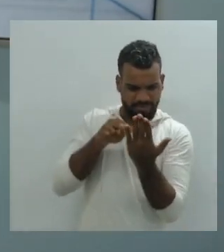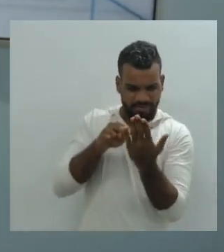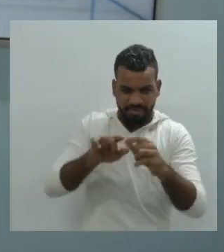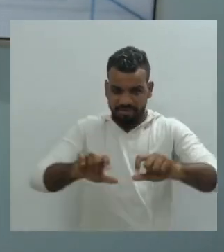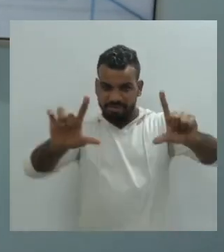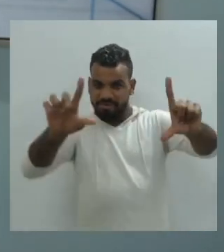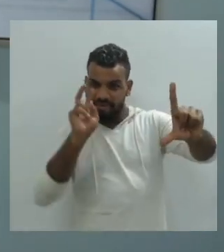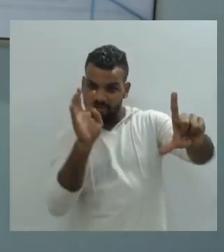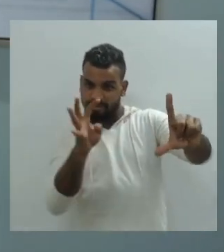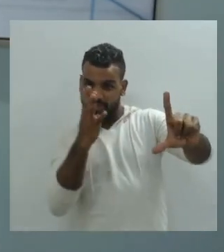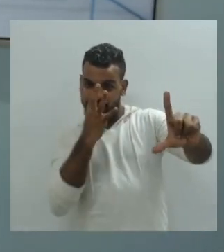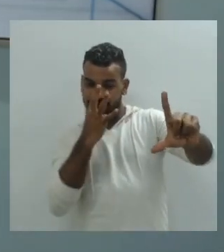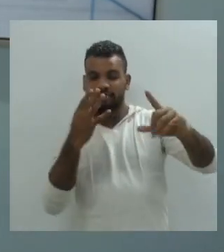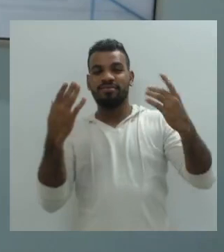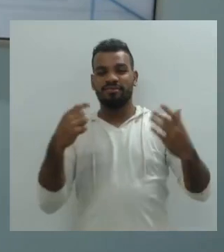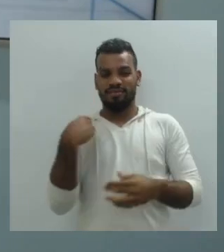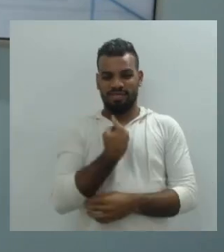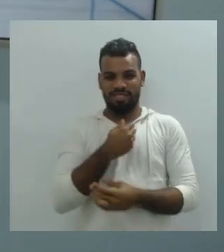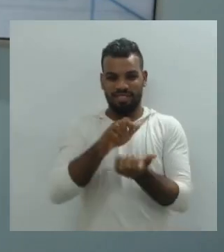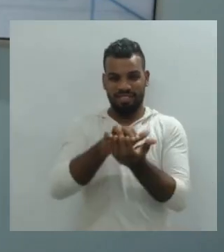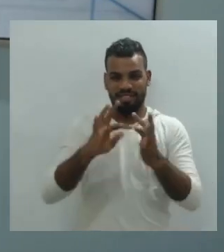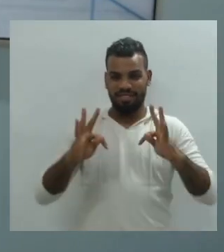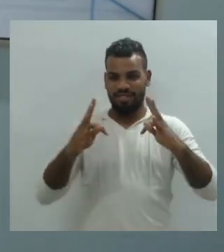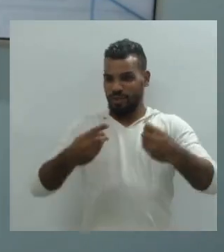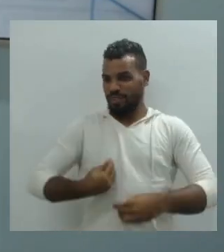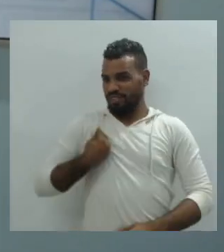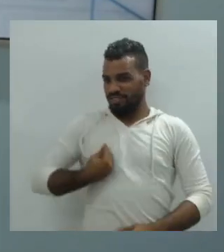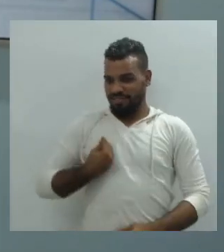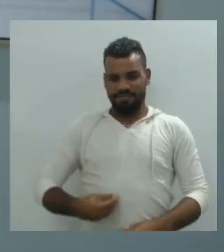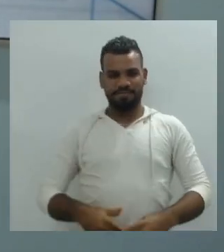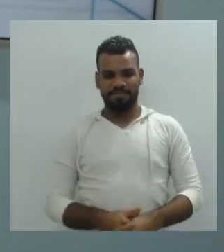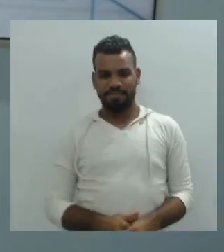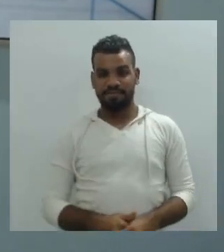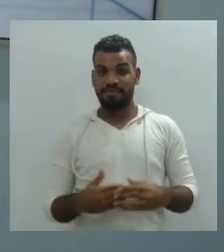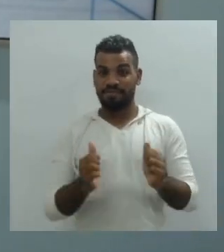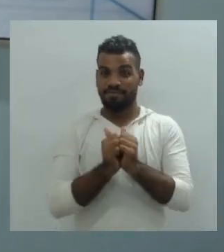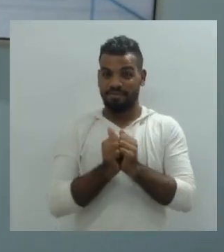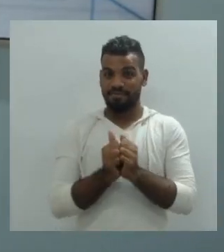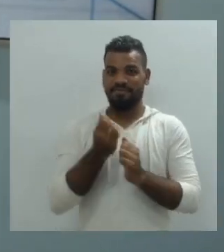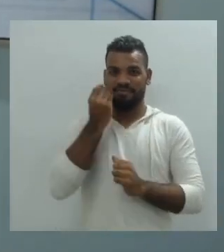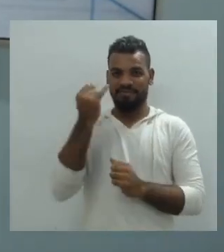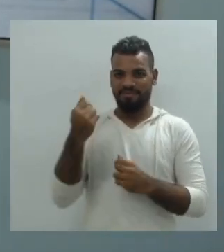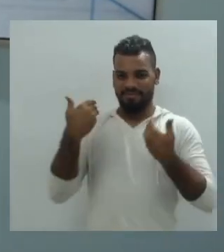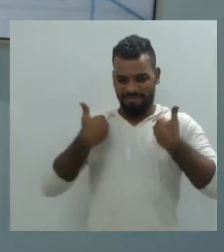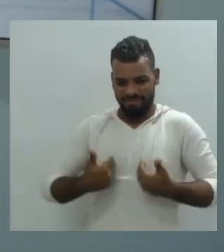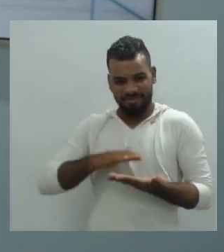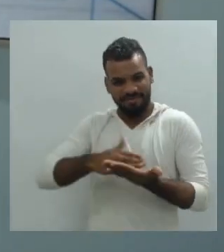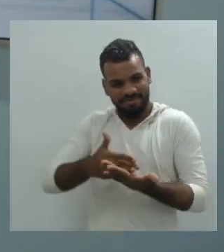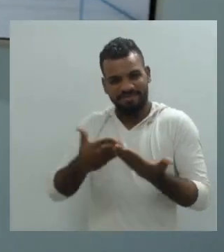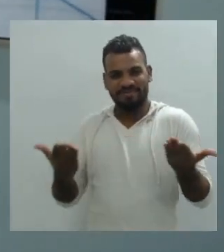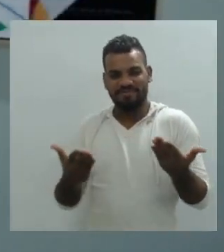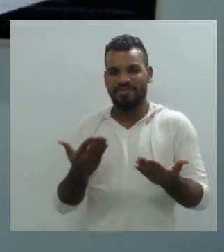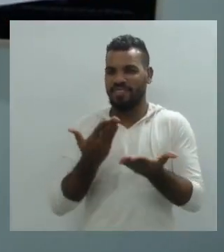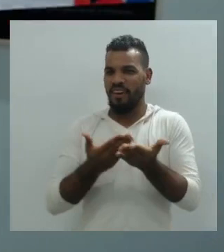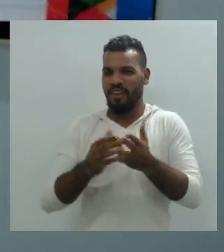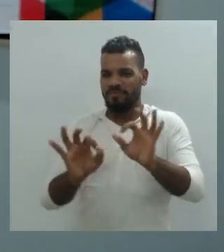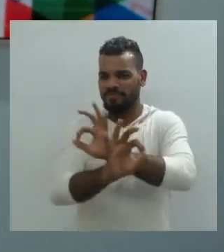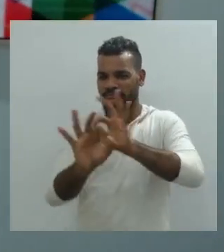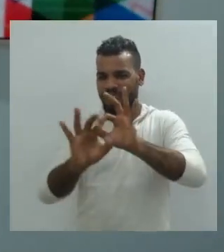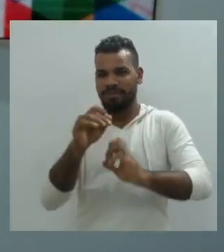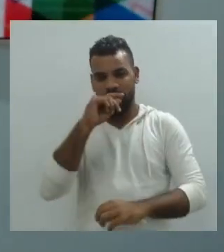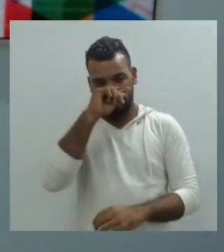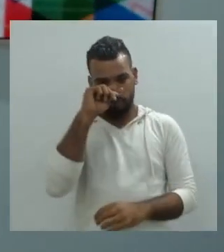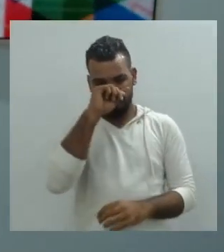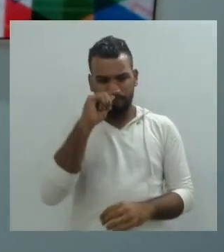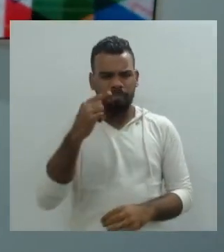PE estamos em todas as plataformas. E acompanha comigo e com o Danley essa aula massa.